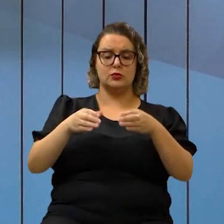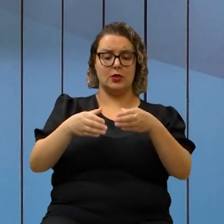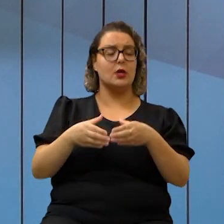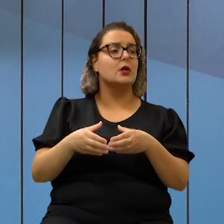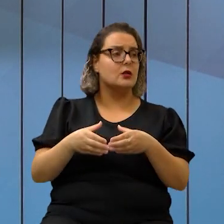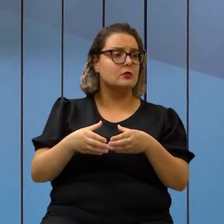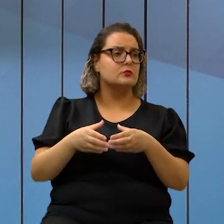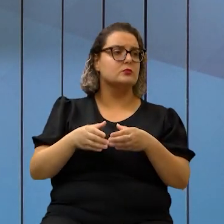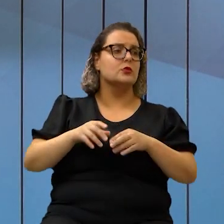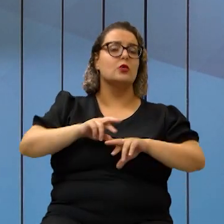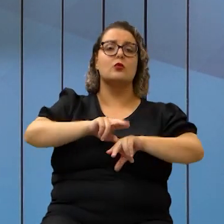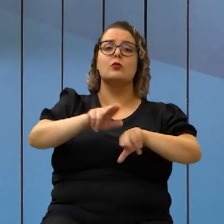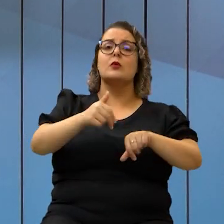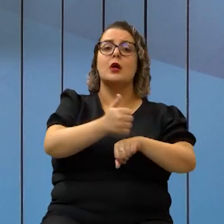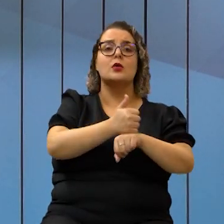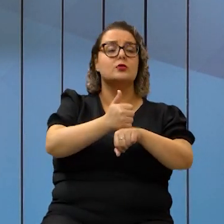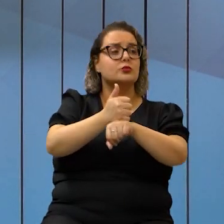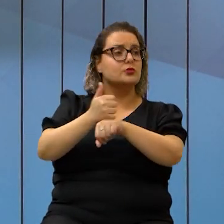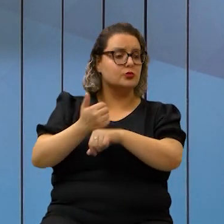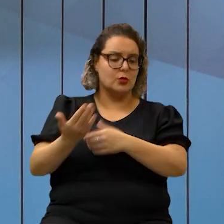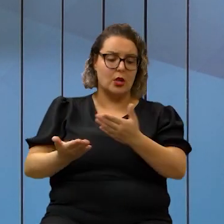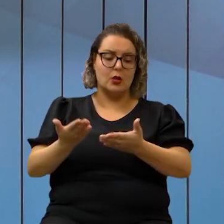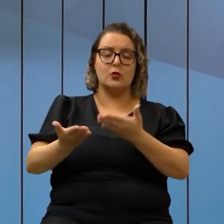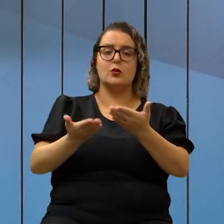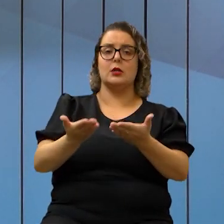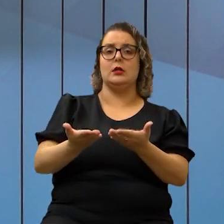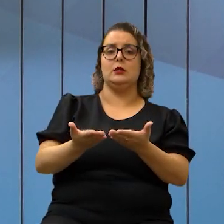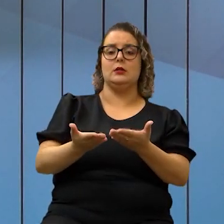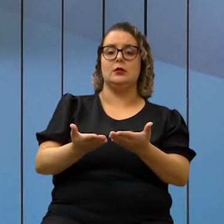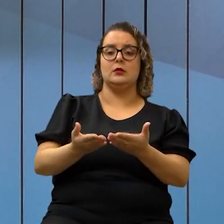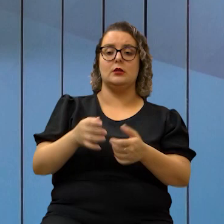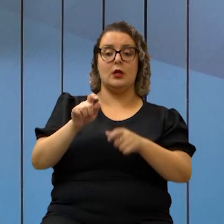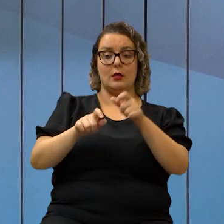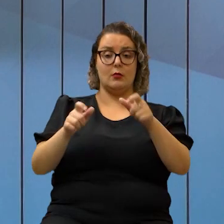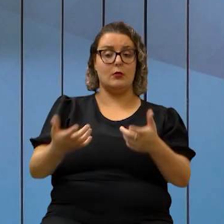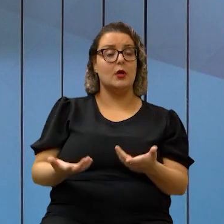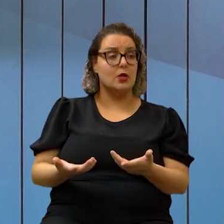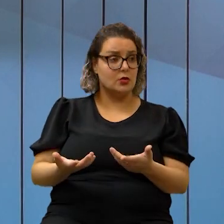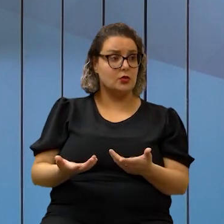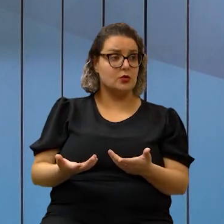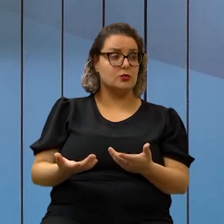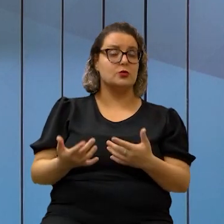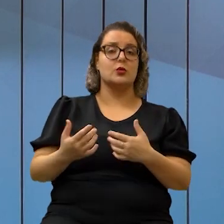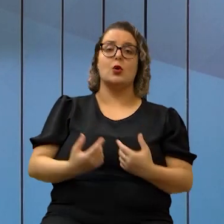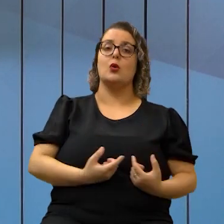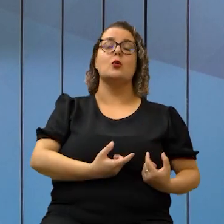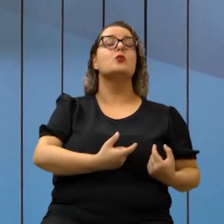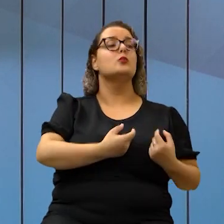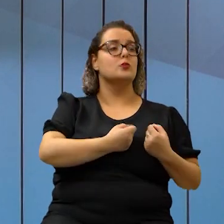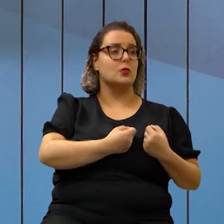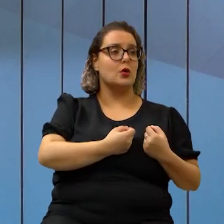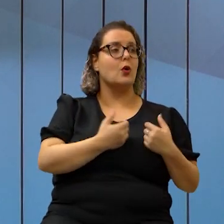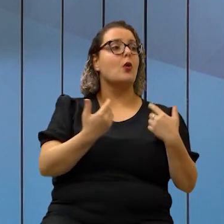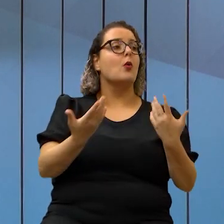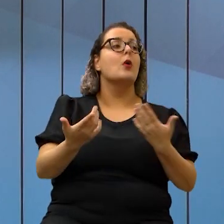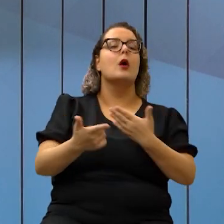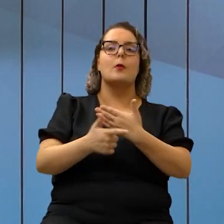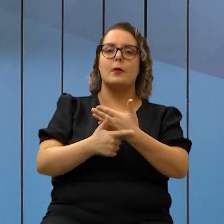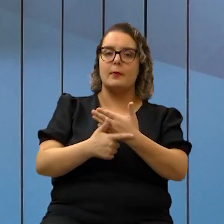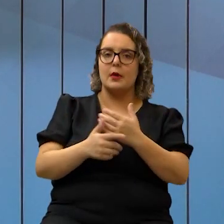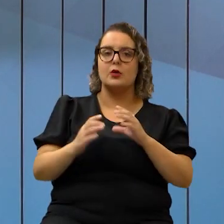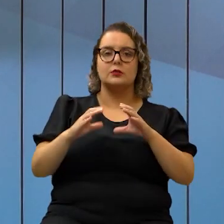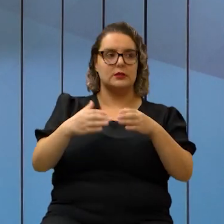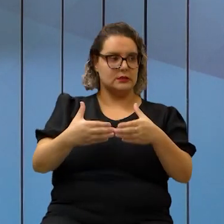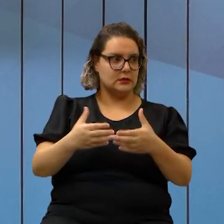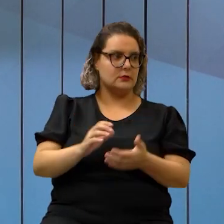né, da equipe multiprofissional, né, no tratamento, da pessoa que aí está com câncer de mama? Qual